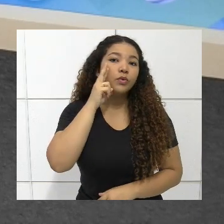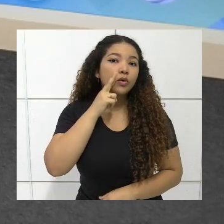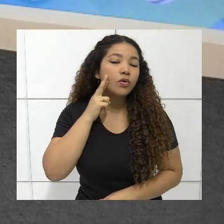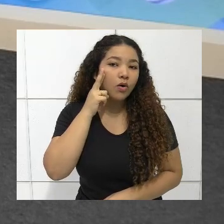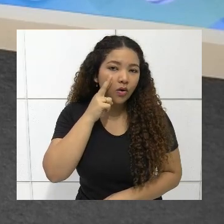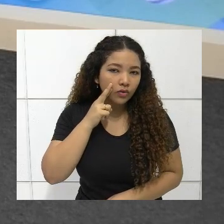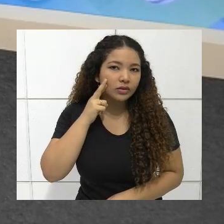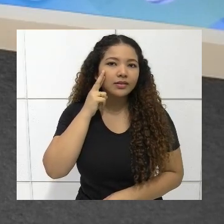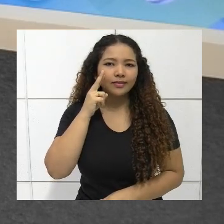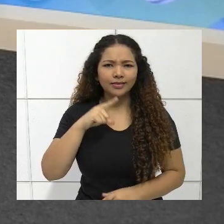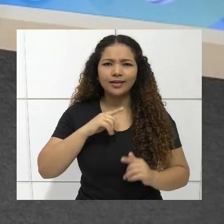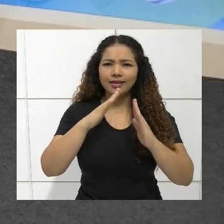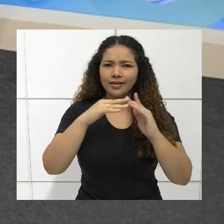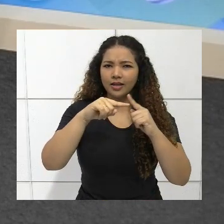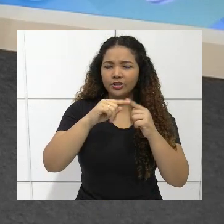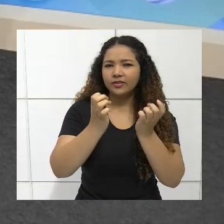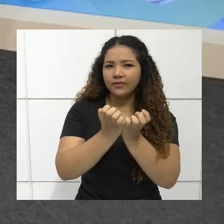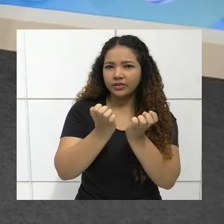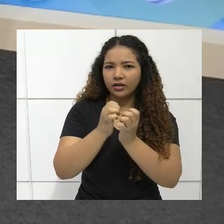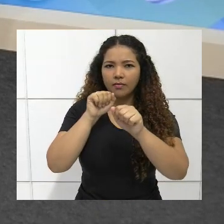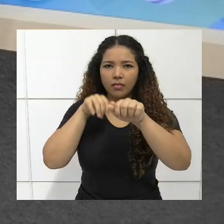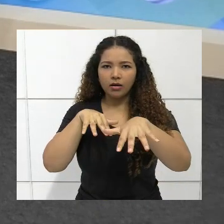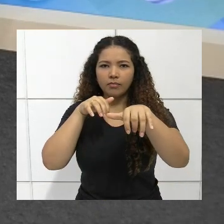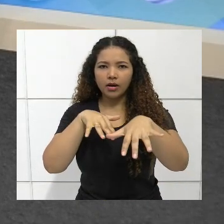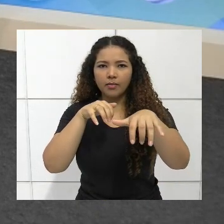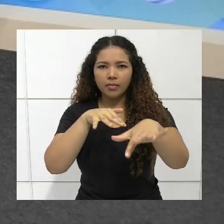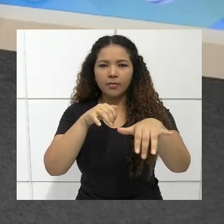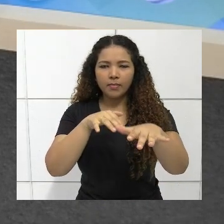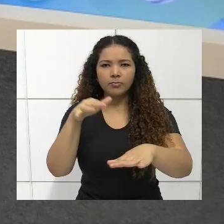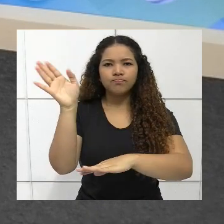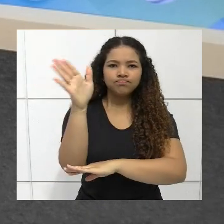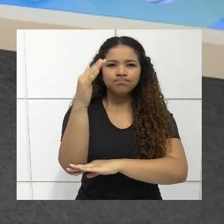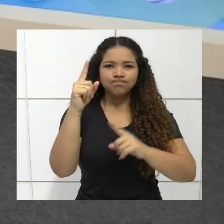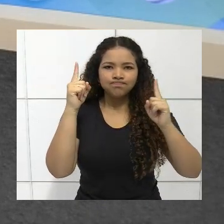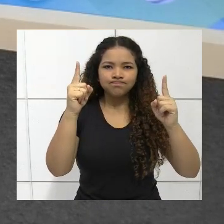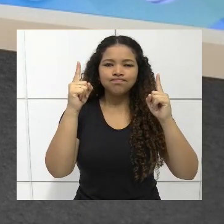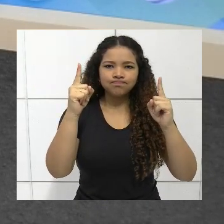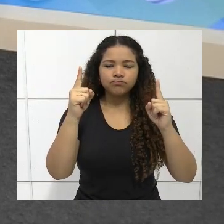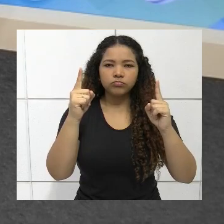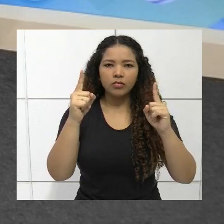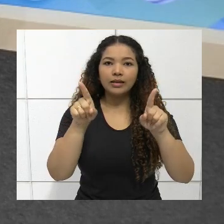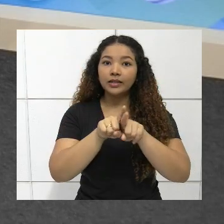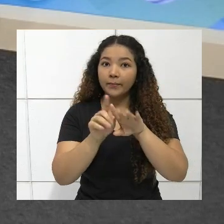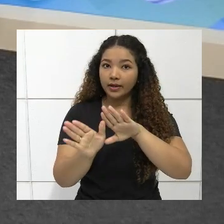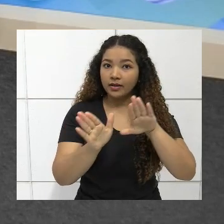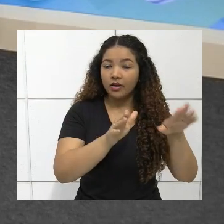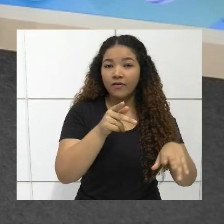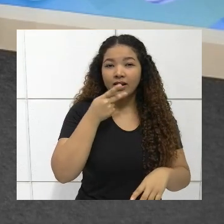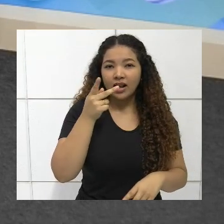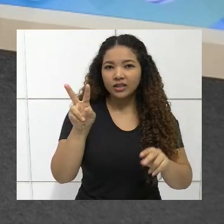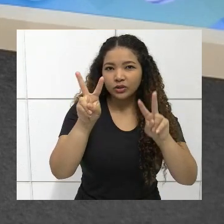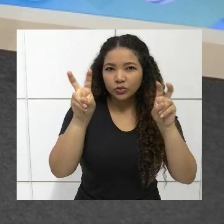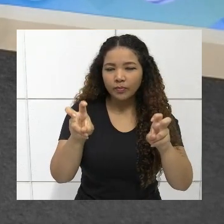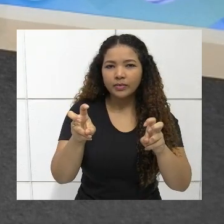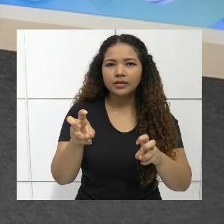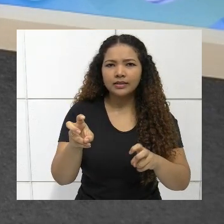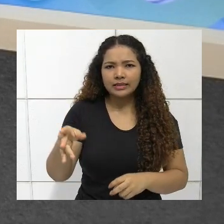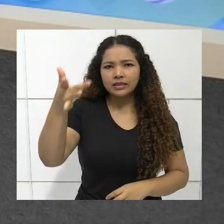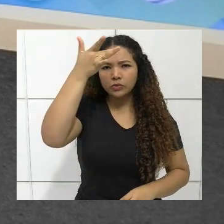alusiva a este dia. Você vai ver também saúde mental. A repórter Ayane